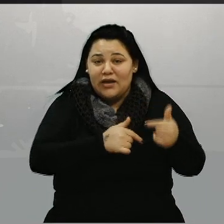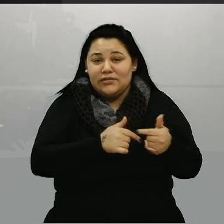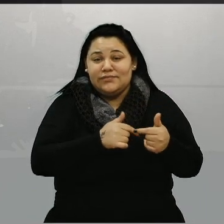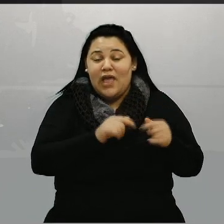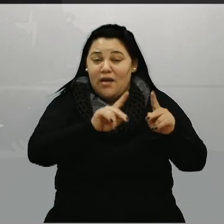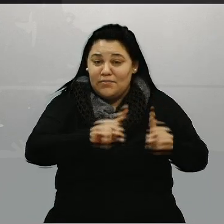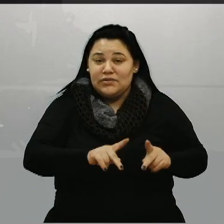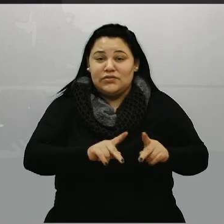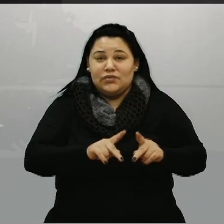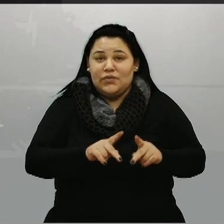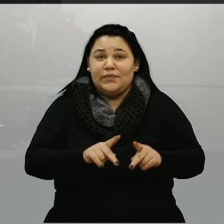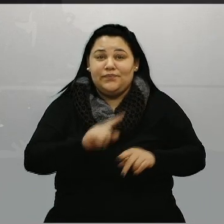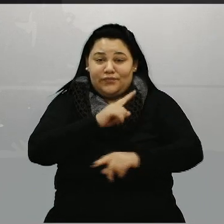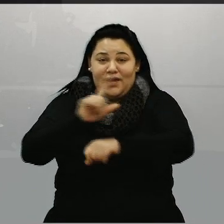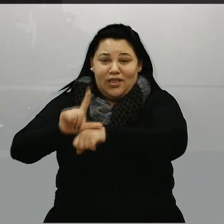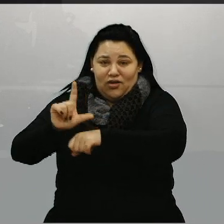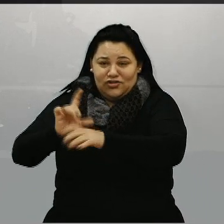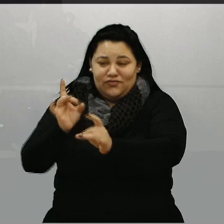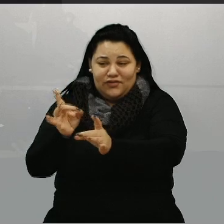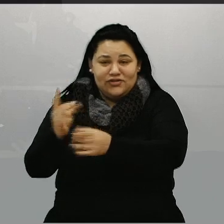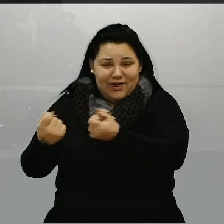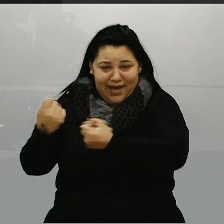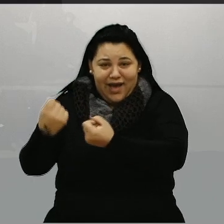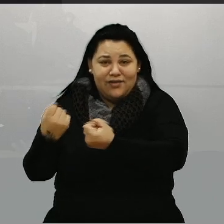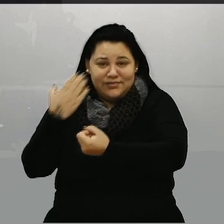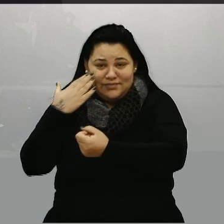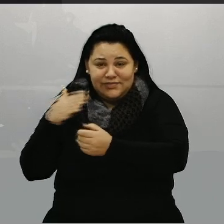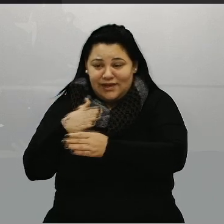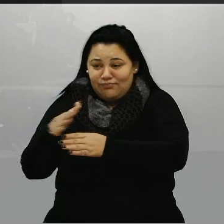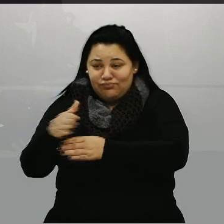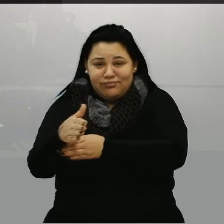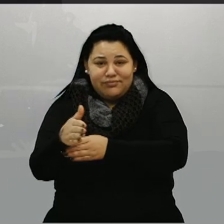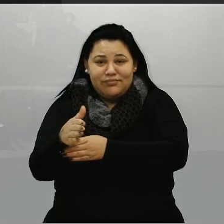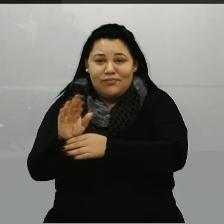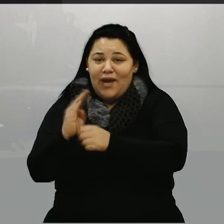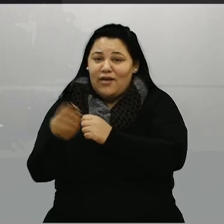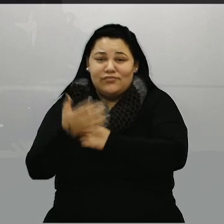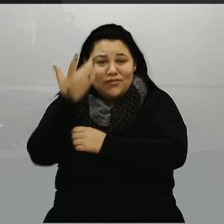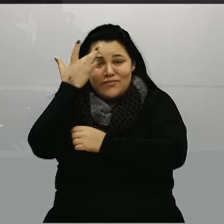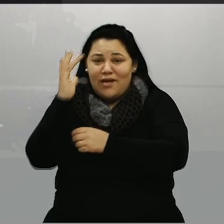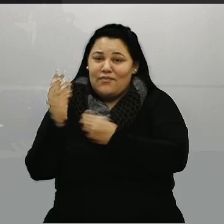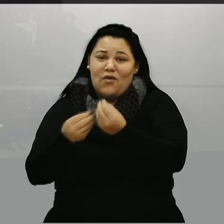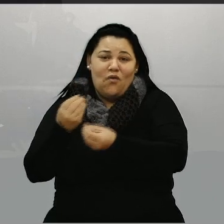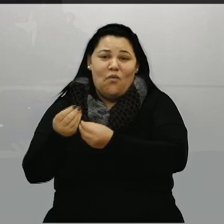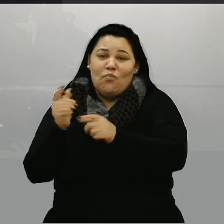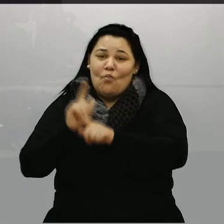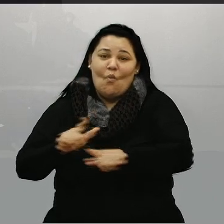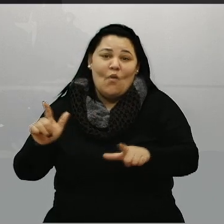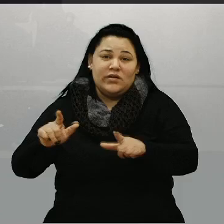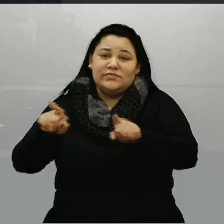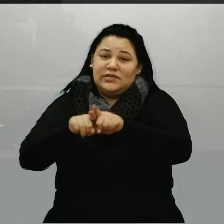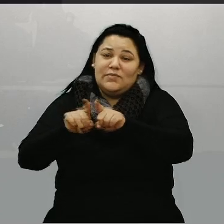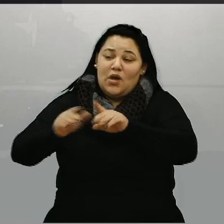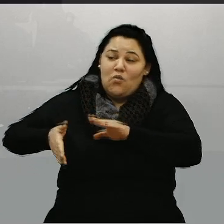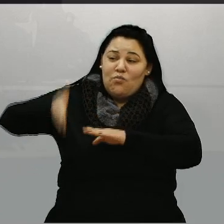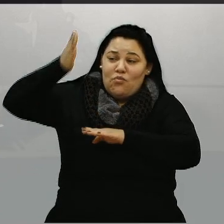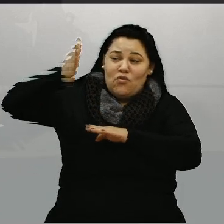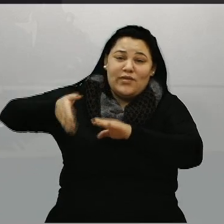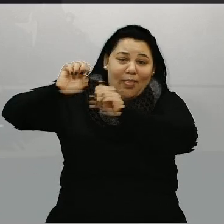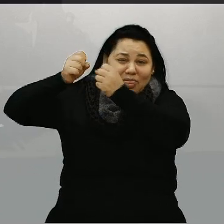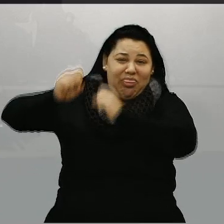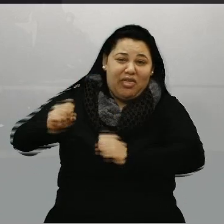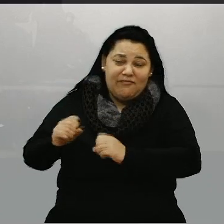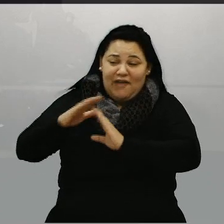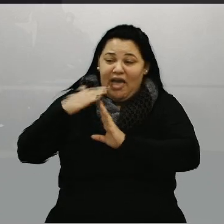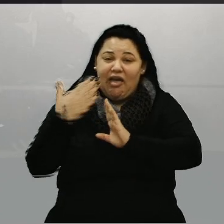ali do lojista de veículos ali da entrada, ele já não sabe mais o que fazer, inclusive o muro dele está cedendo, vai cair provavelmente,